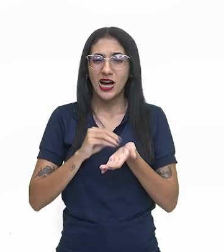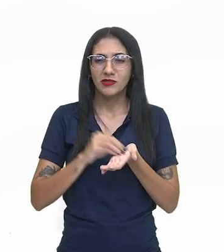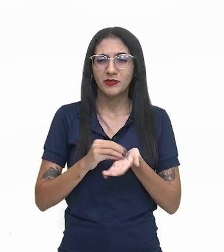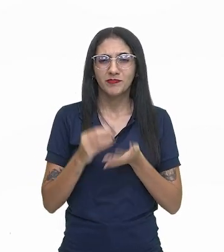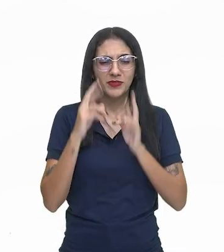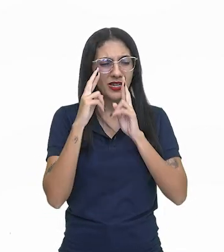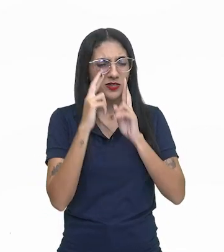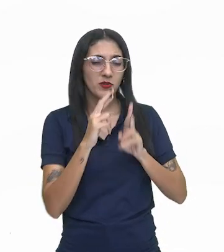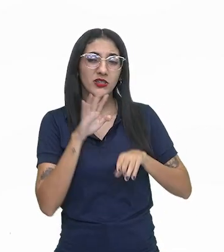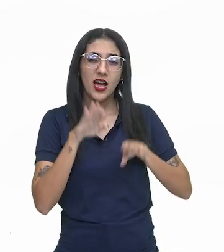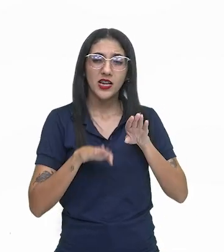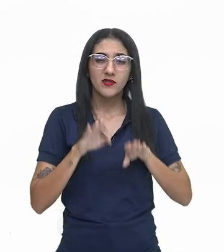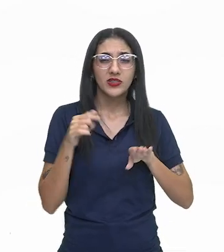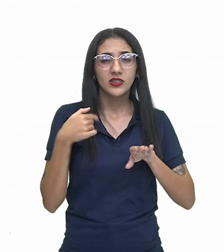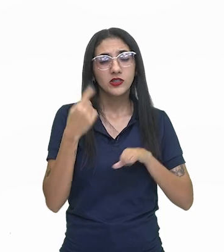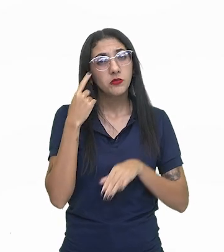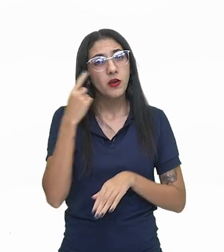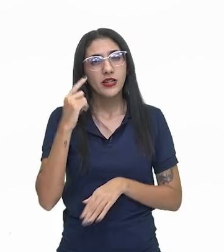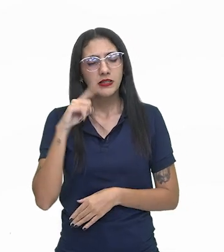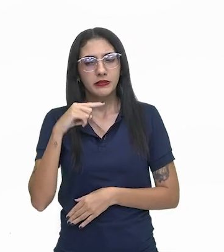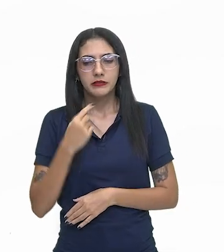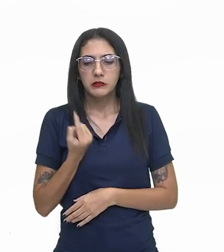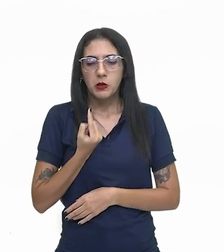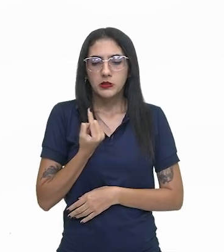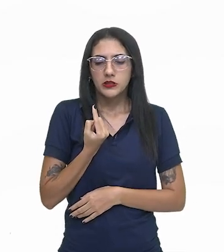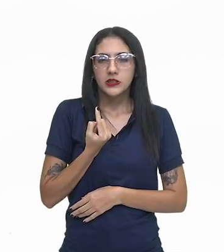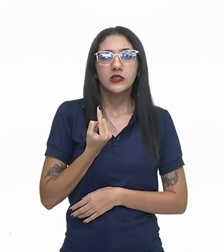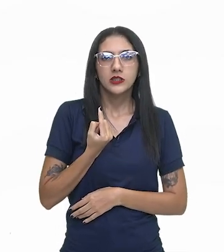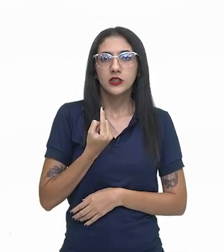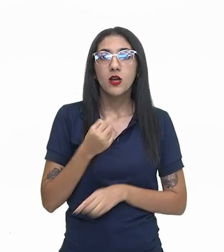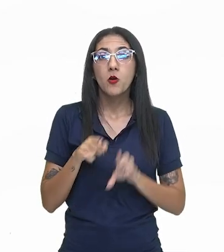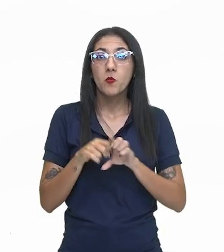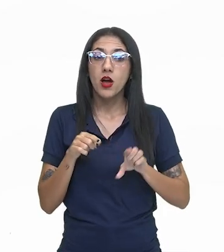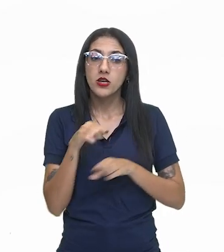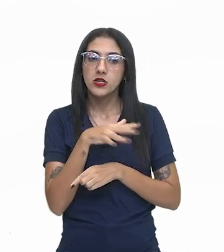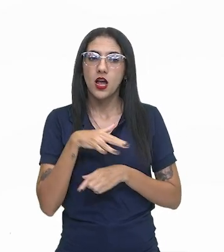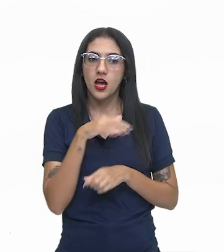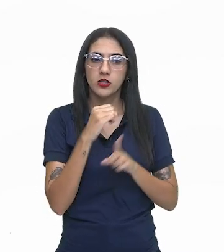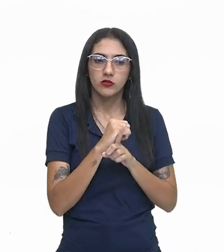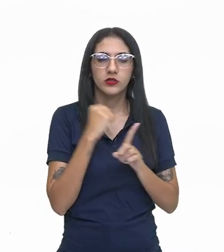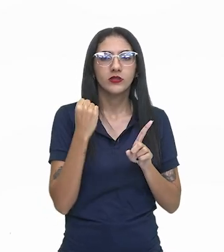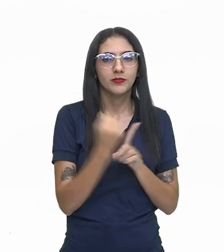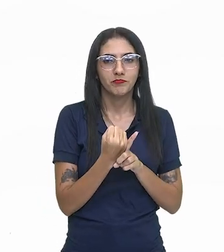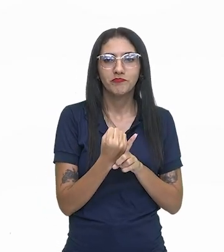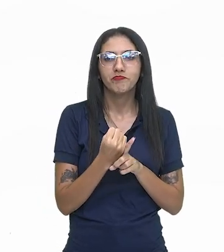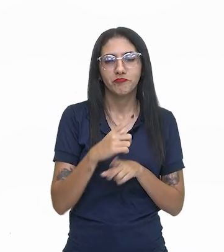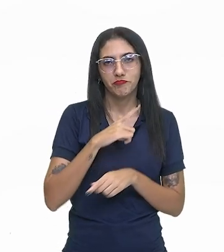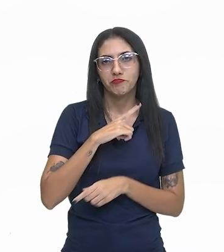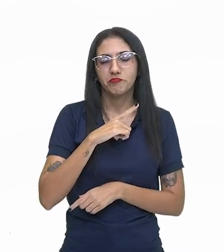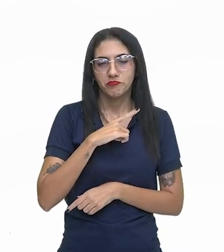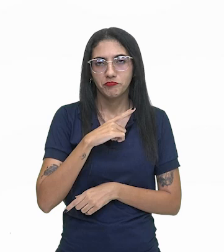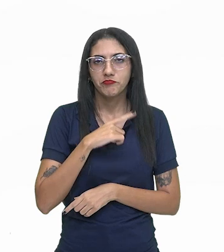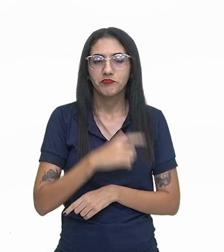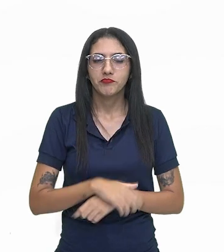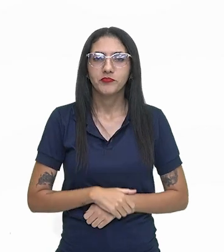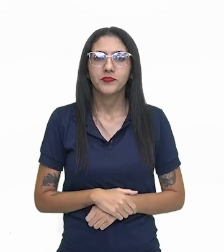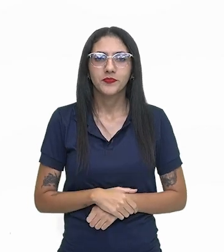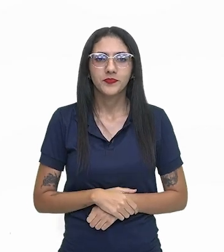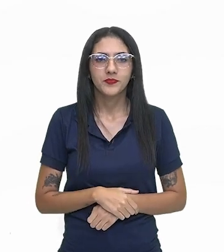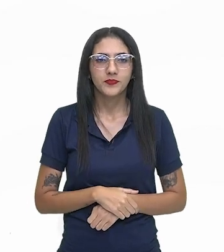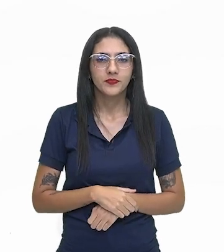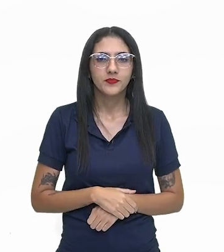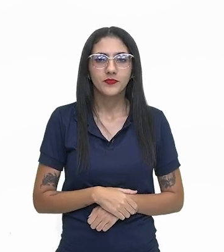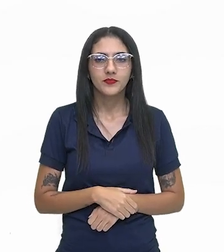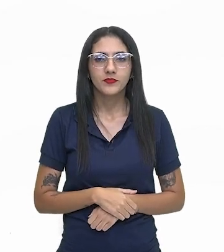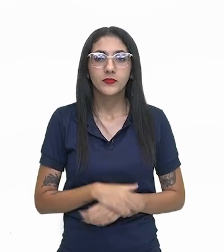experiência individual, na prática, vai assumindo um caráter coletivo na busca por reconhecimento. E aqui, por